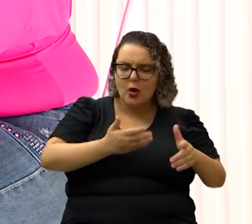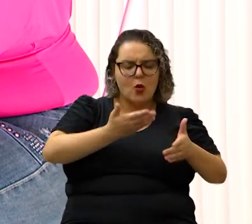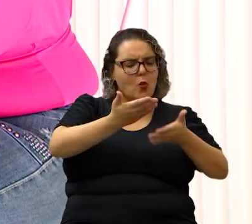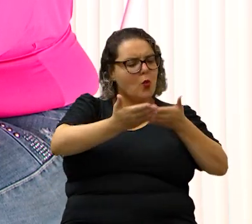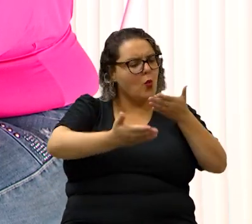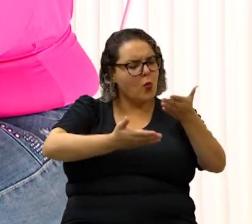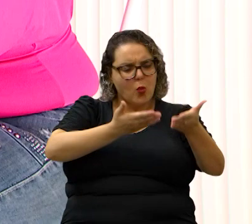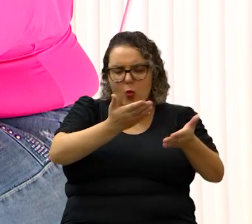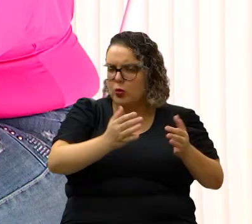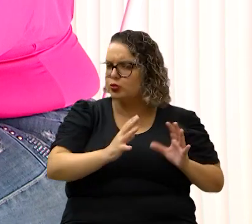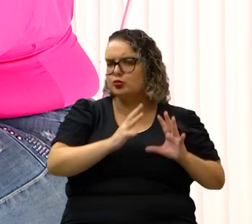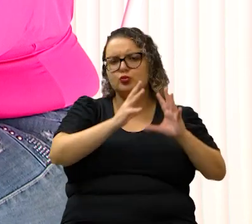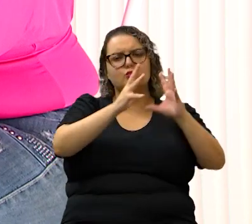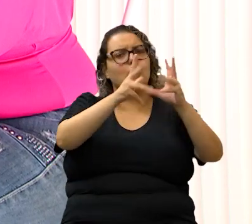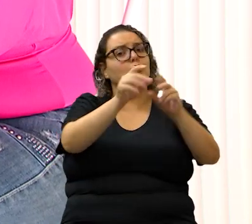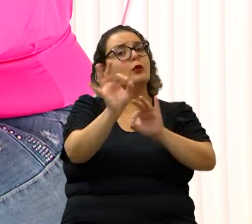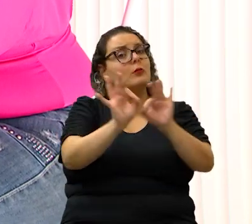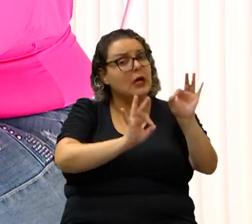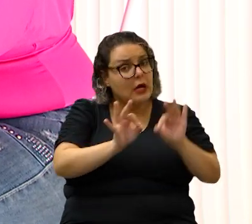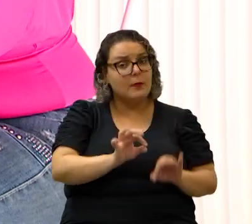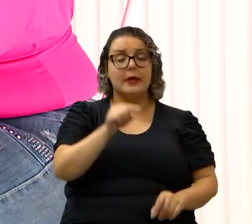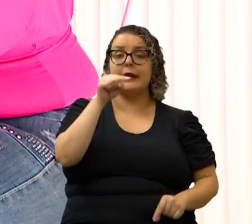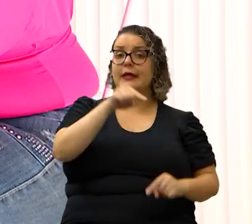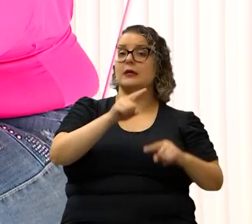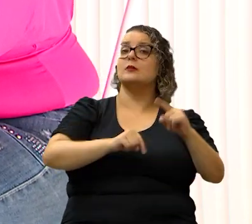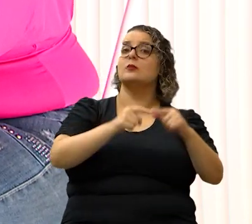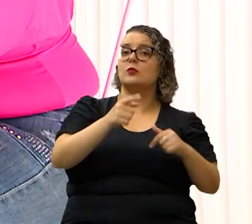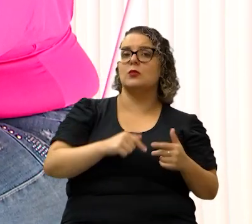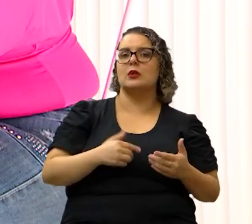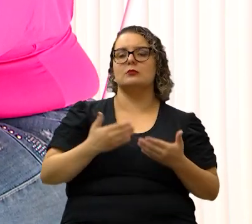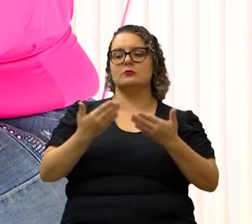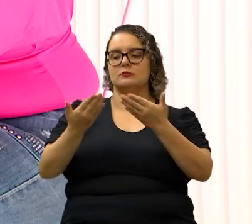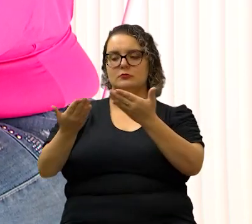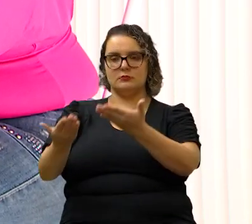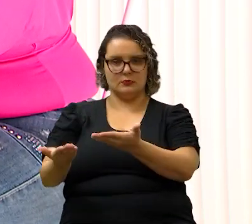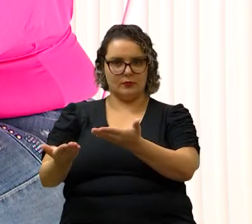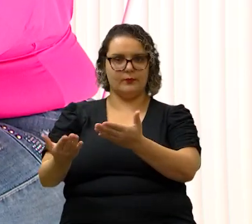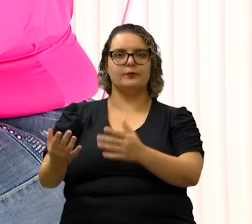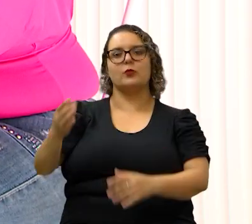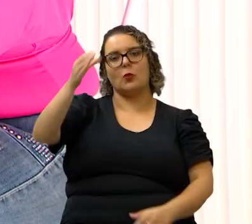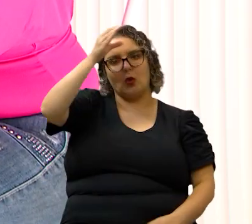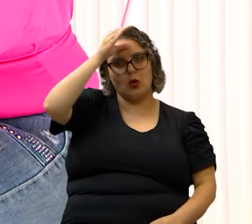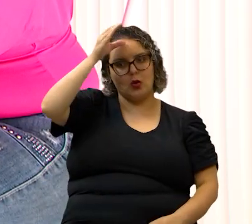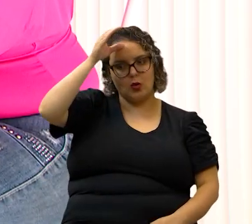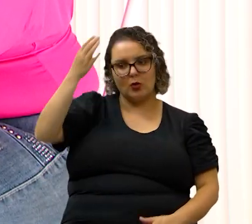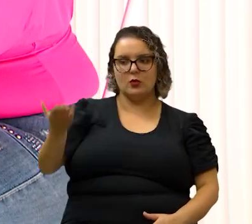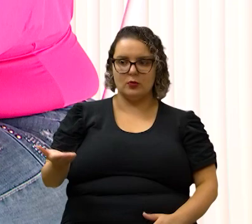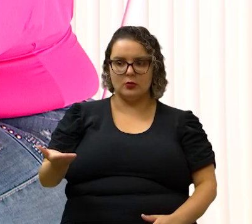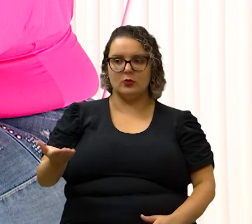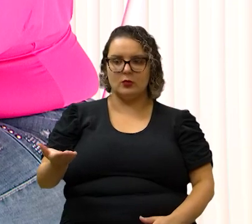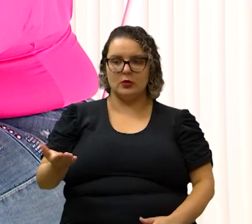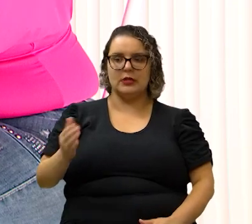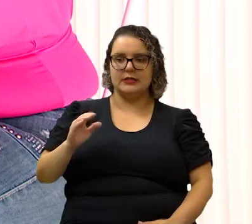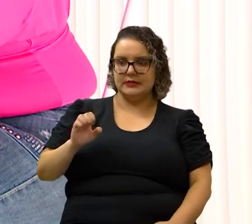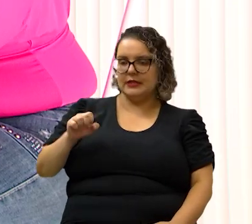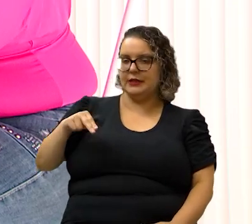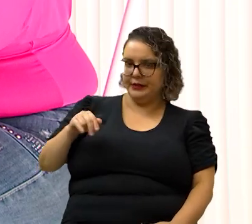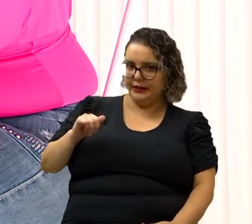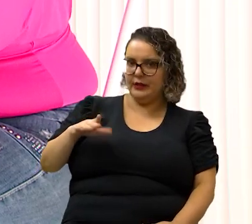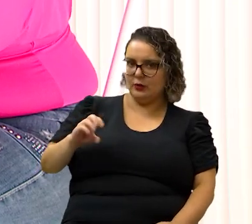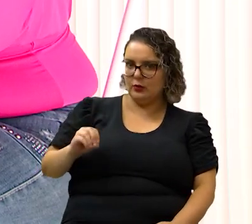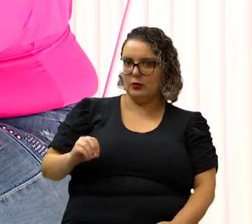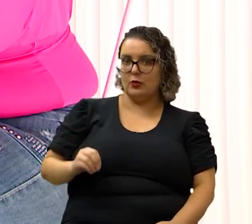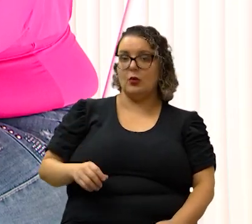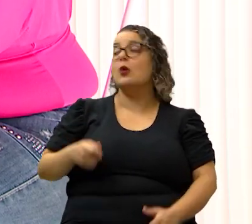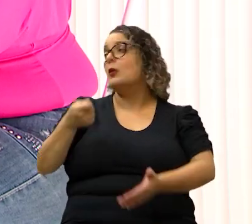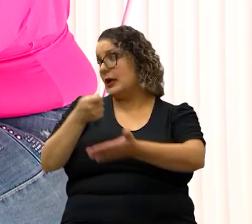ambiente, cuidar de todo o aspecto de preparo para que esse produto chegue na mão do nosso cliente celíaco,